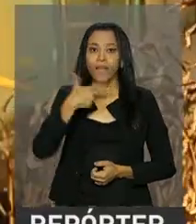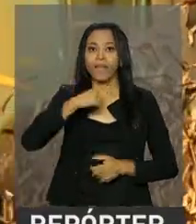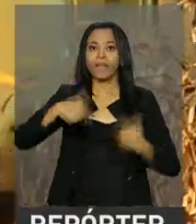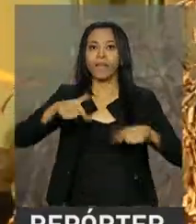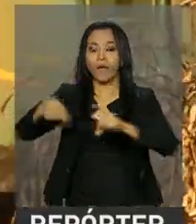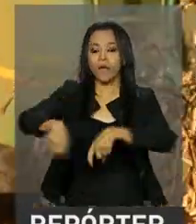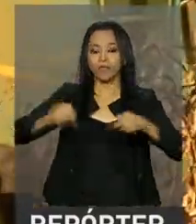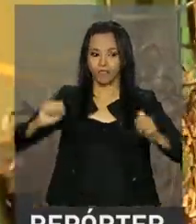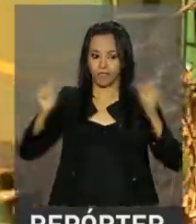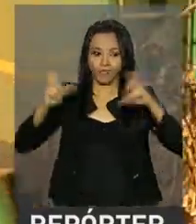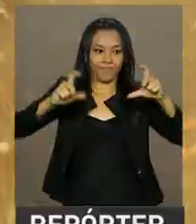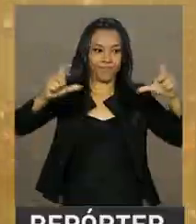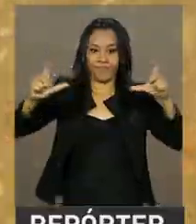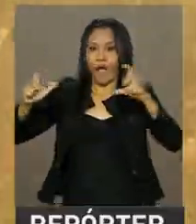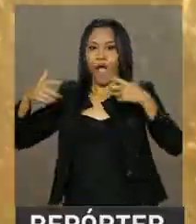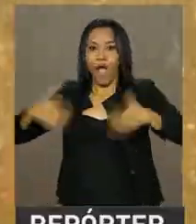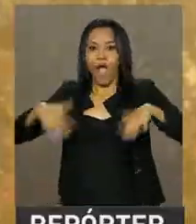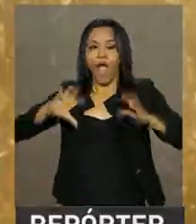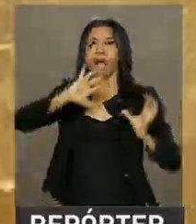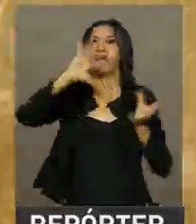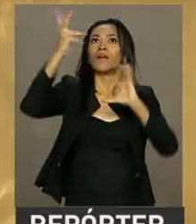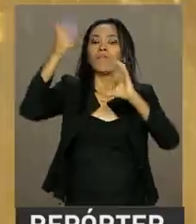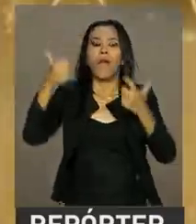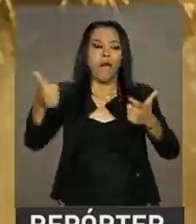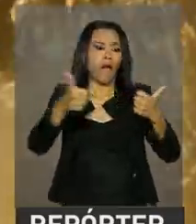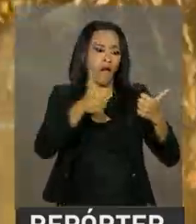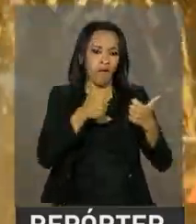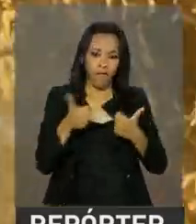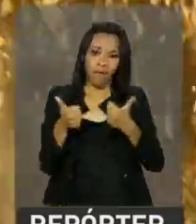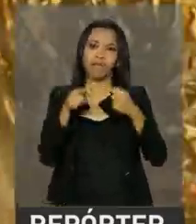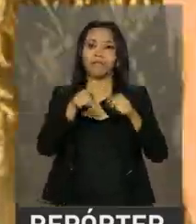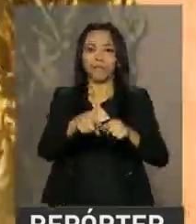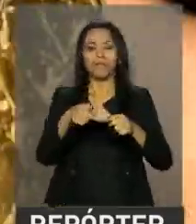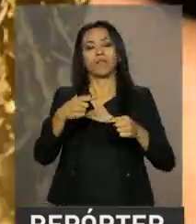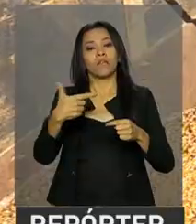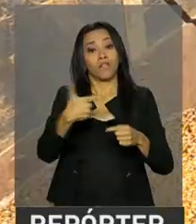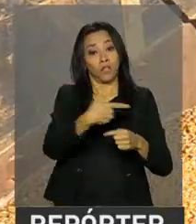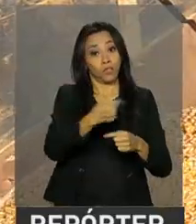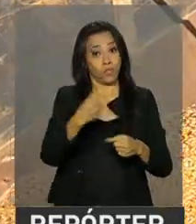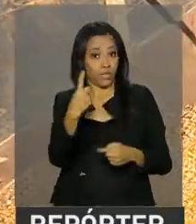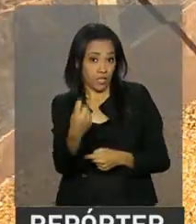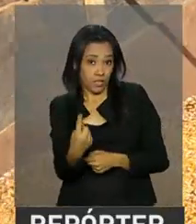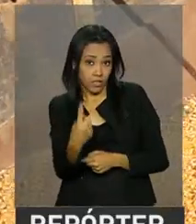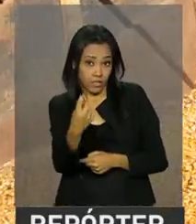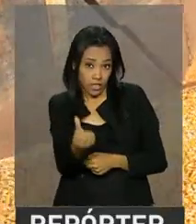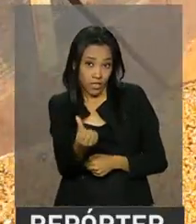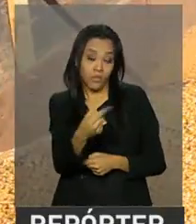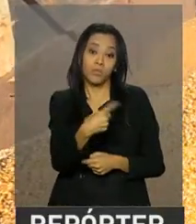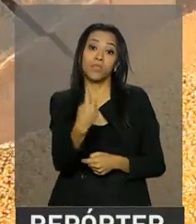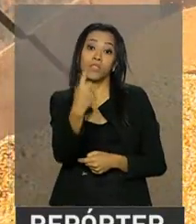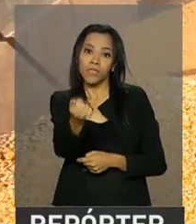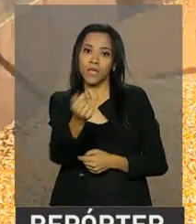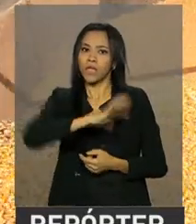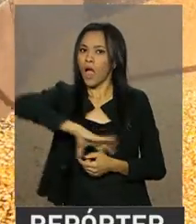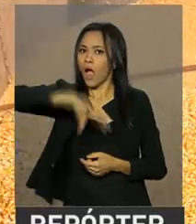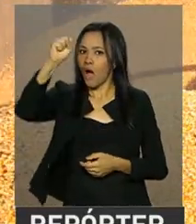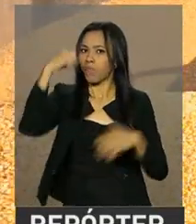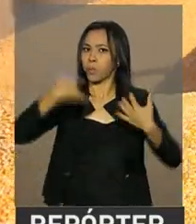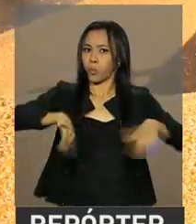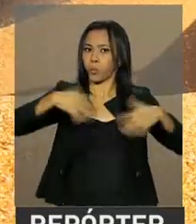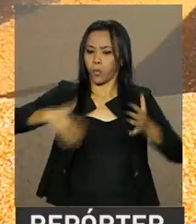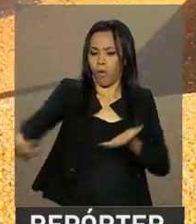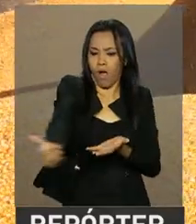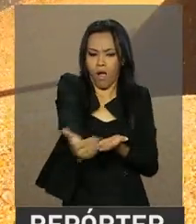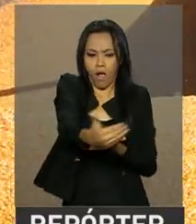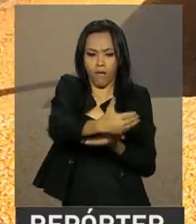clima para o governo Essa é a combinação que faz a safra de grãos 2016 2017 superar o recorde a